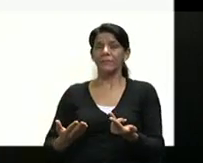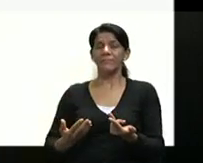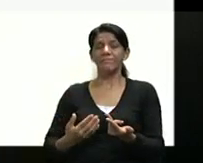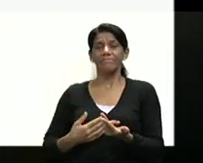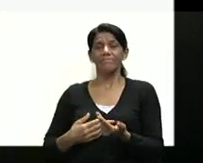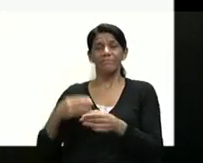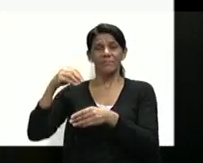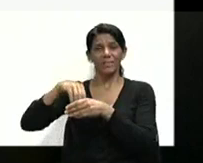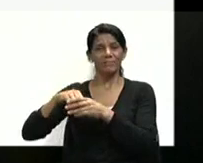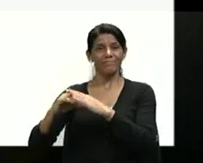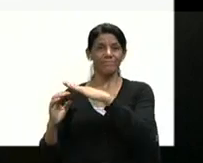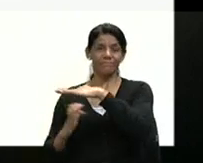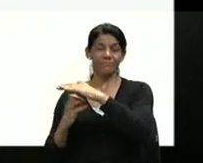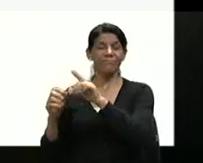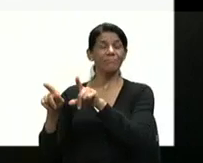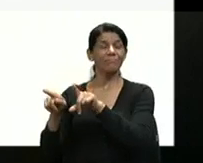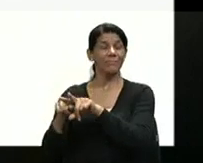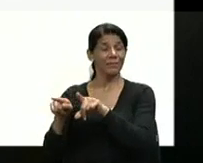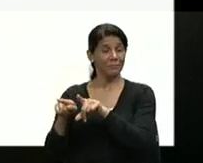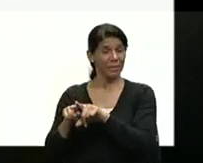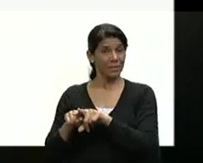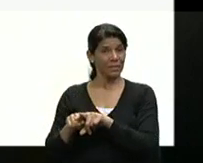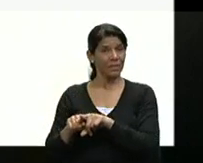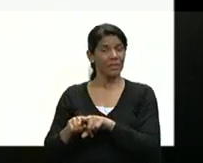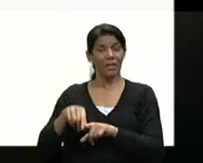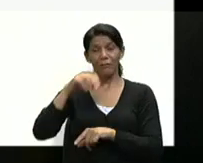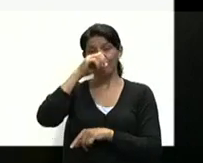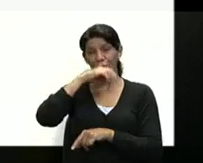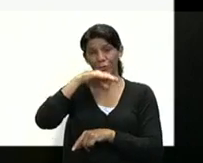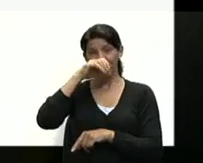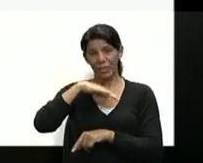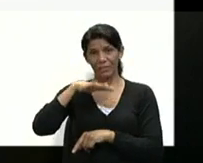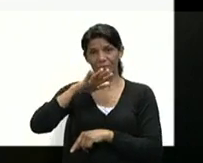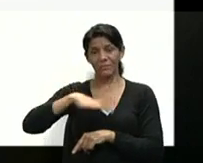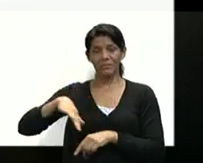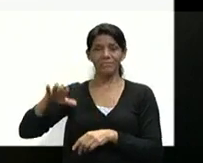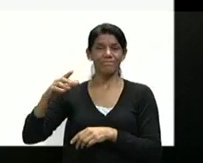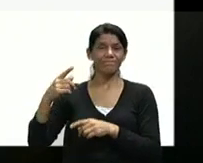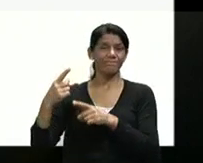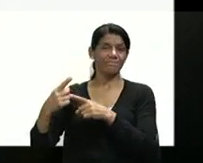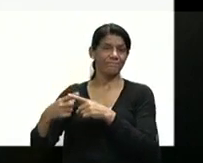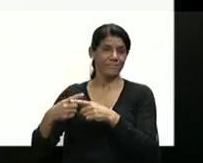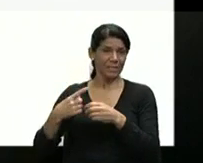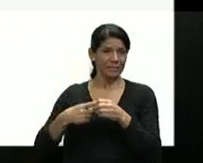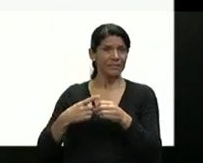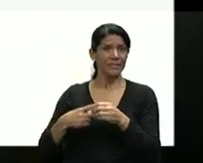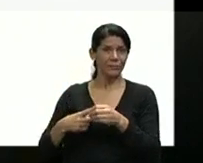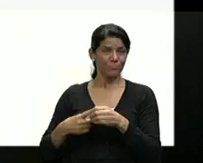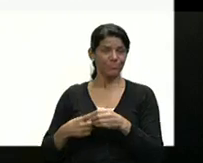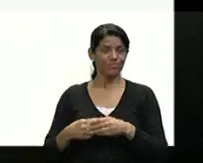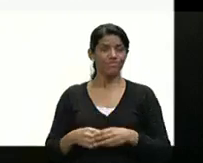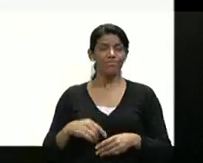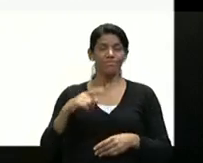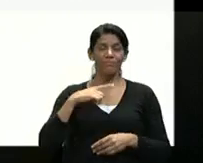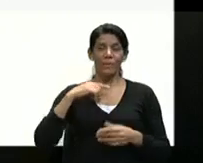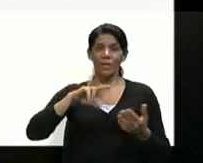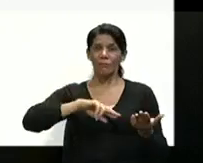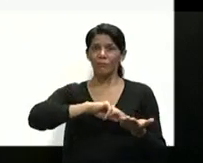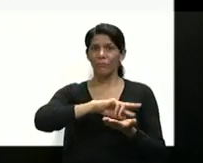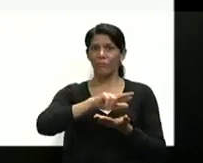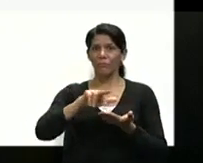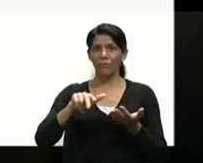moral ultimamente, também a violência urbana. Então nós temos